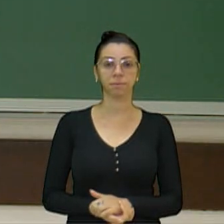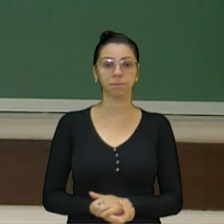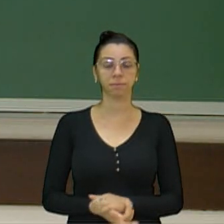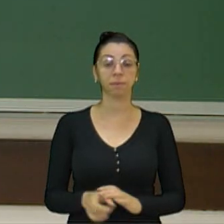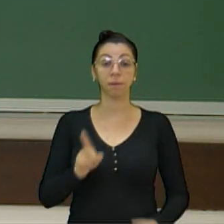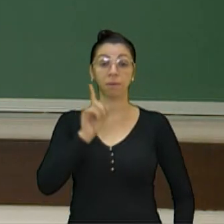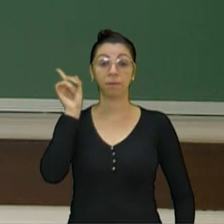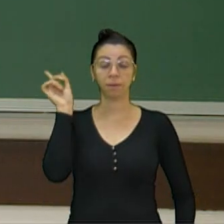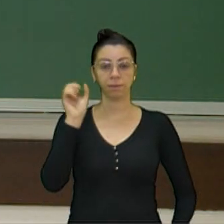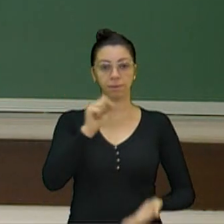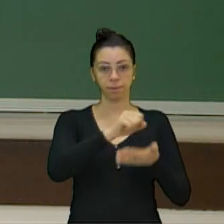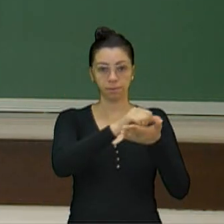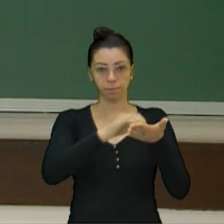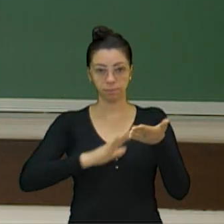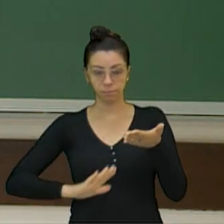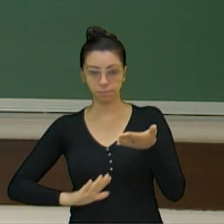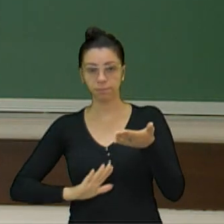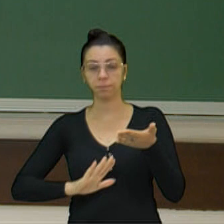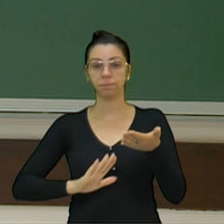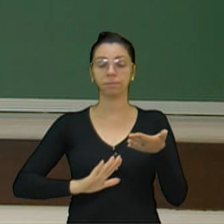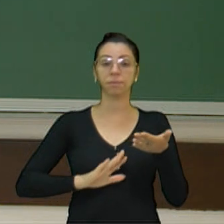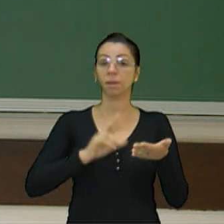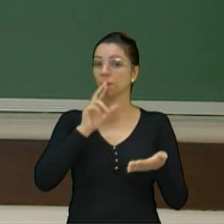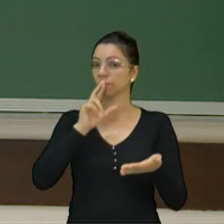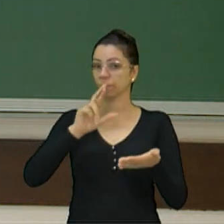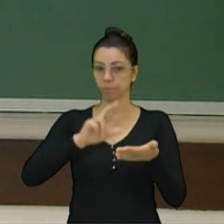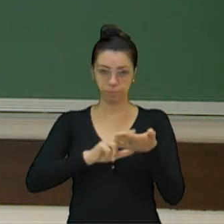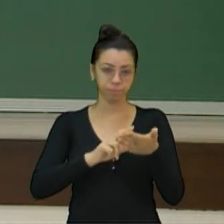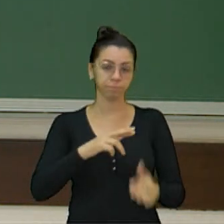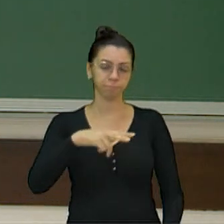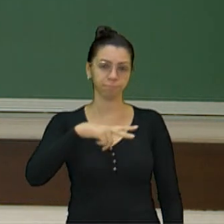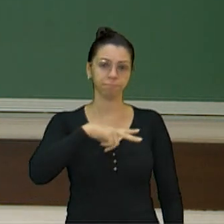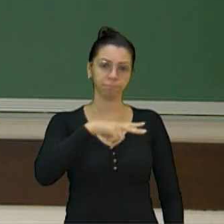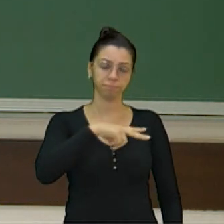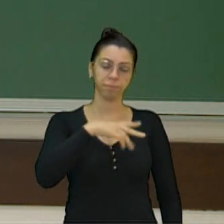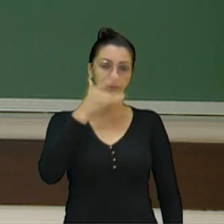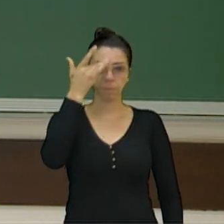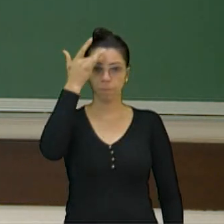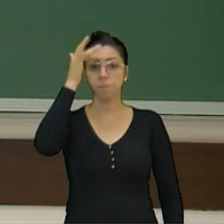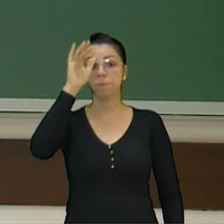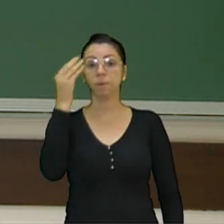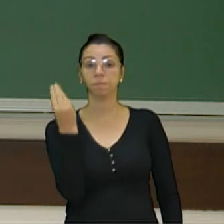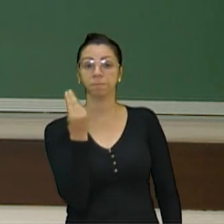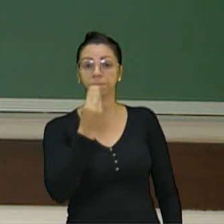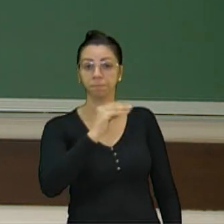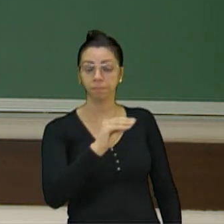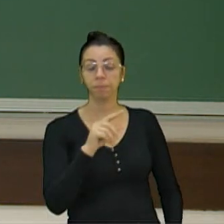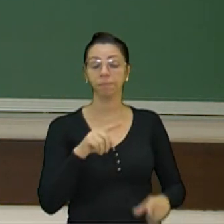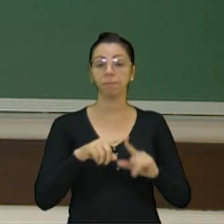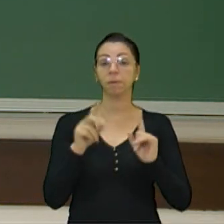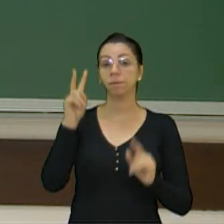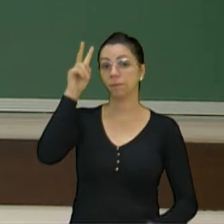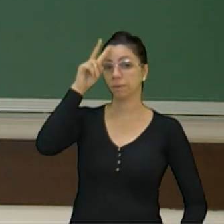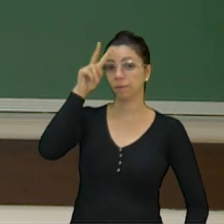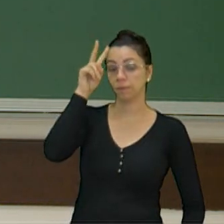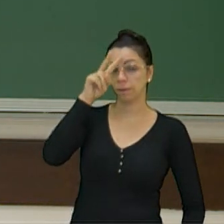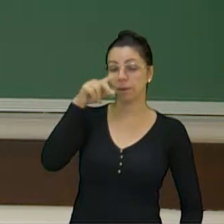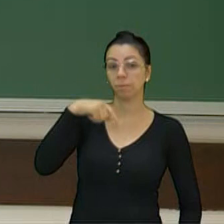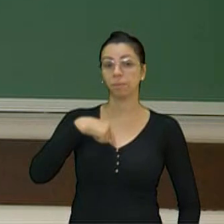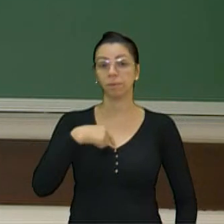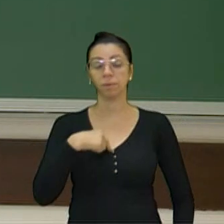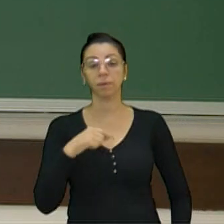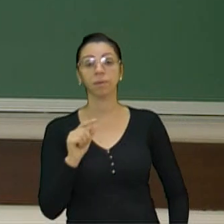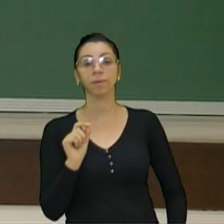Essa atividade aqui, pessoal, é de resposta pessoal, né? Então, não sei qual que você colocou. Eu lembro assim, eu gosto muito dos comerciais